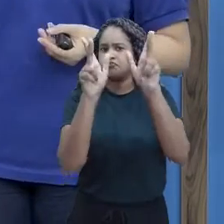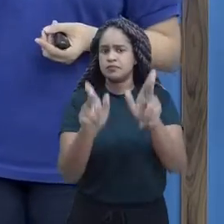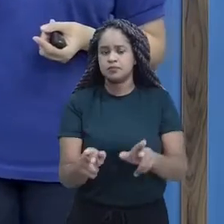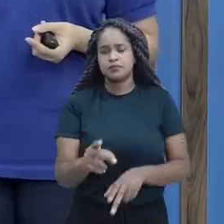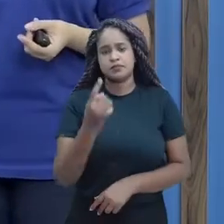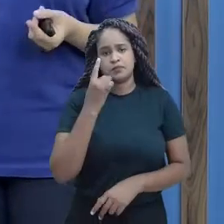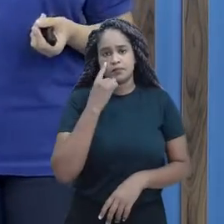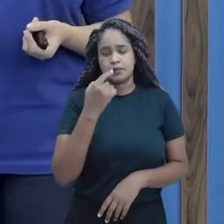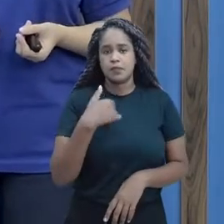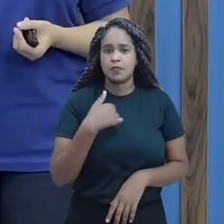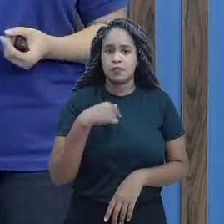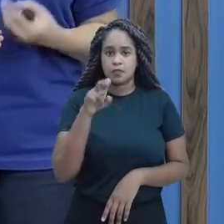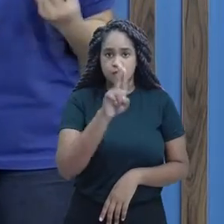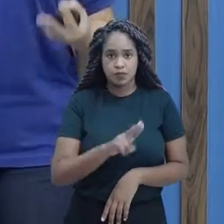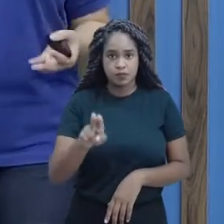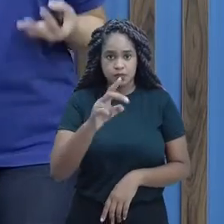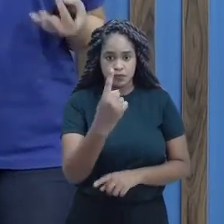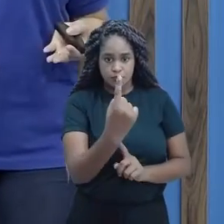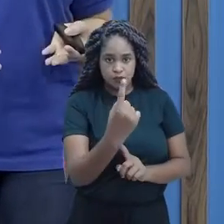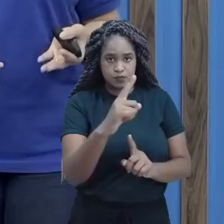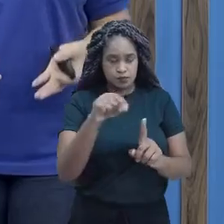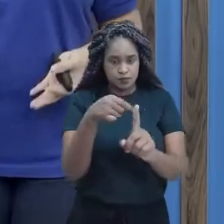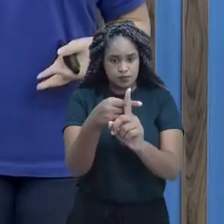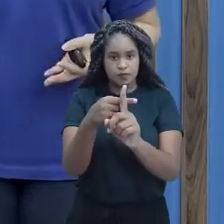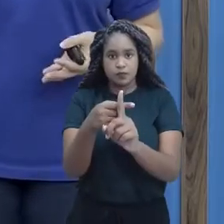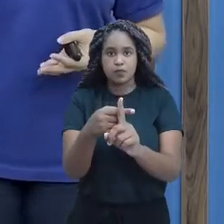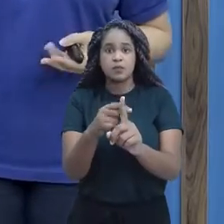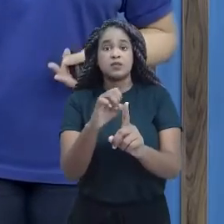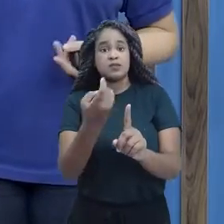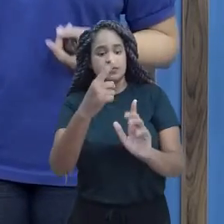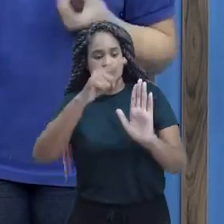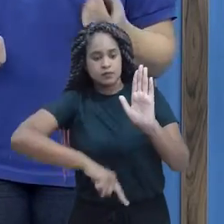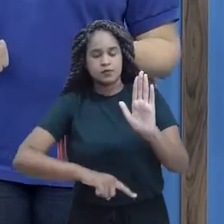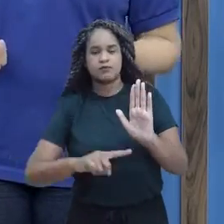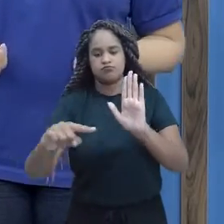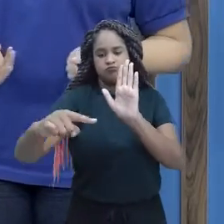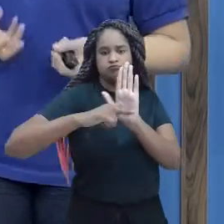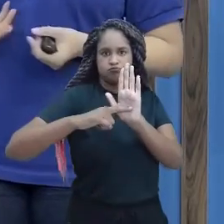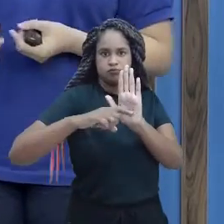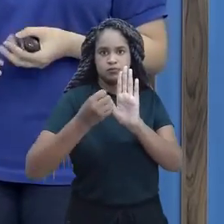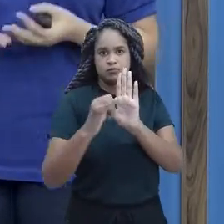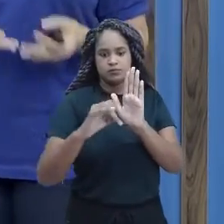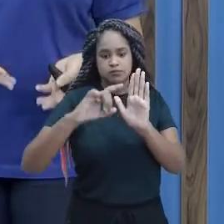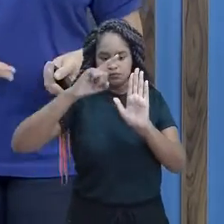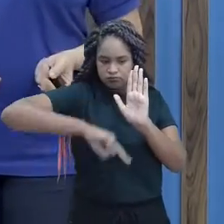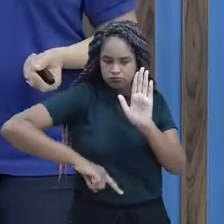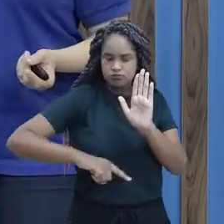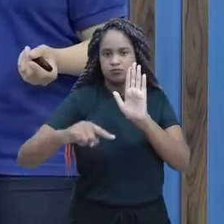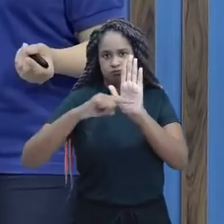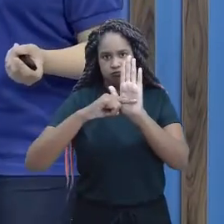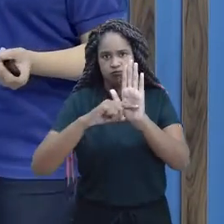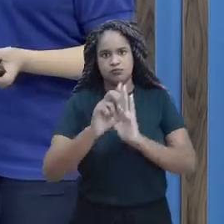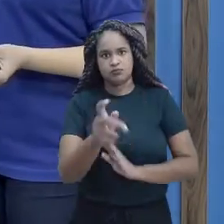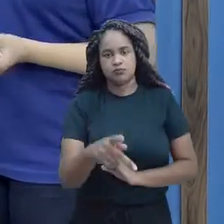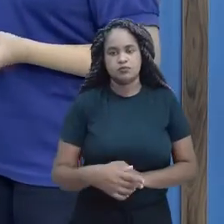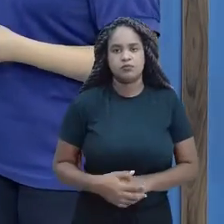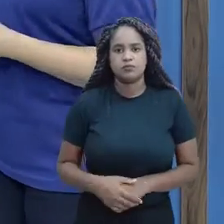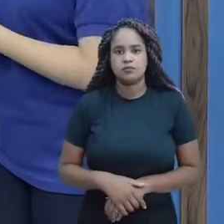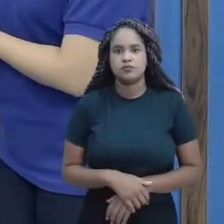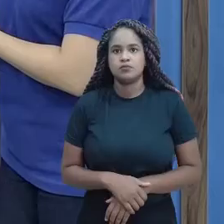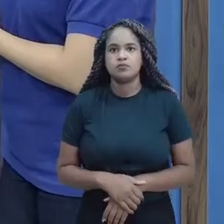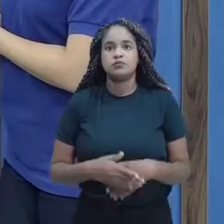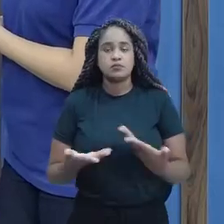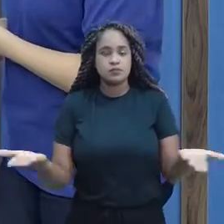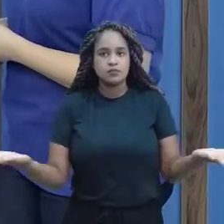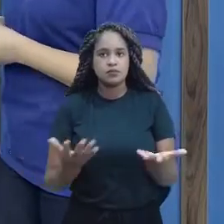eu vou utilizar um somando, se for um acréscimo, ora eu vou utilizar um subtraindo, se for um desconto, tá bom? Então, vamos